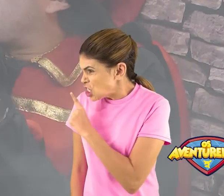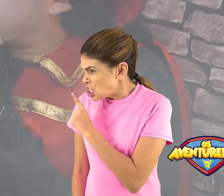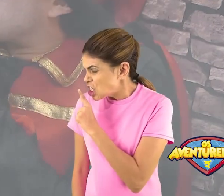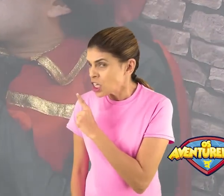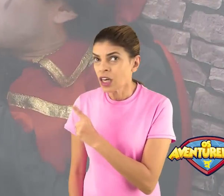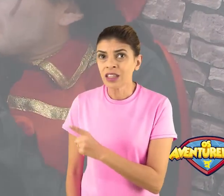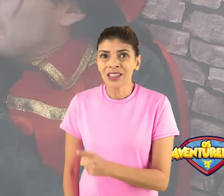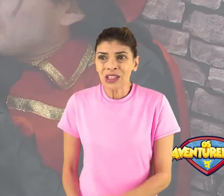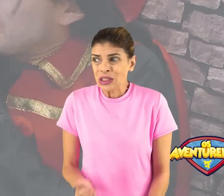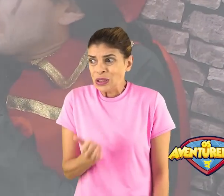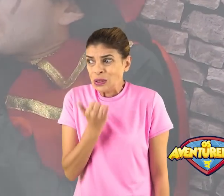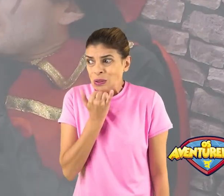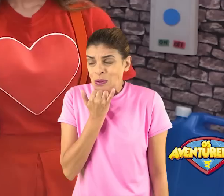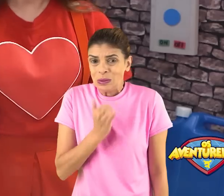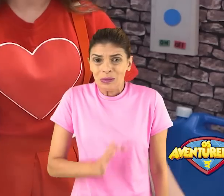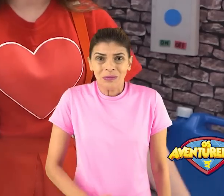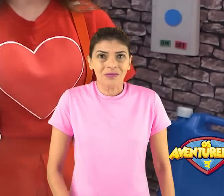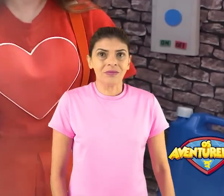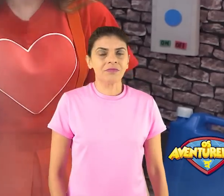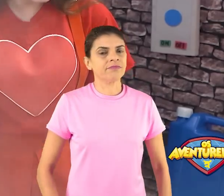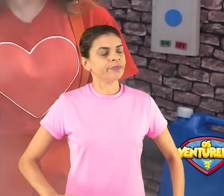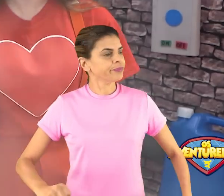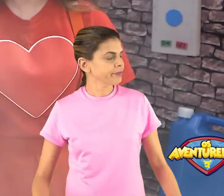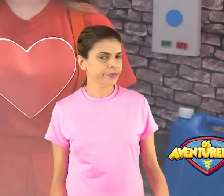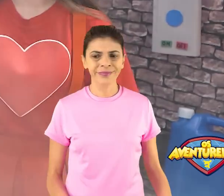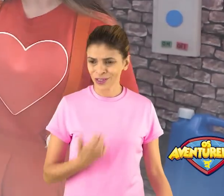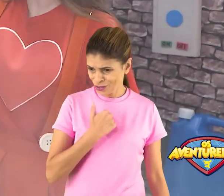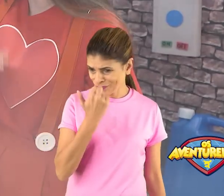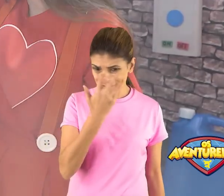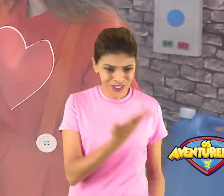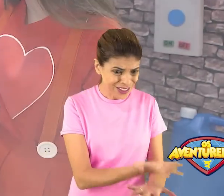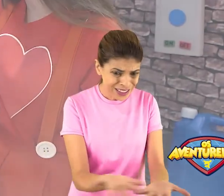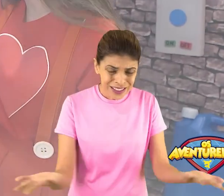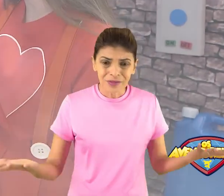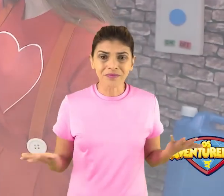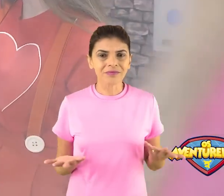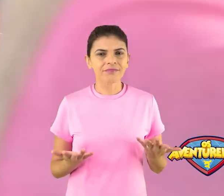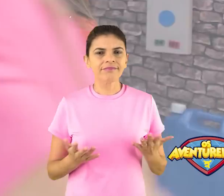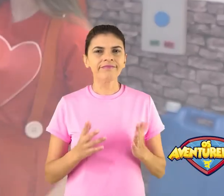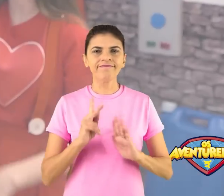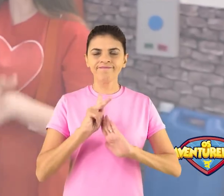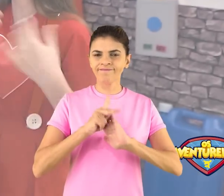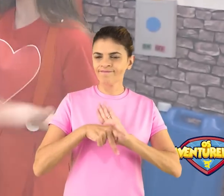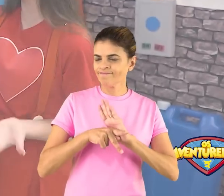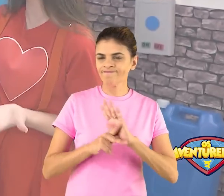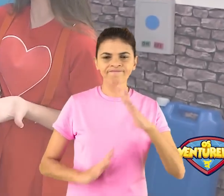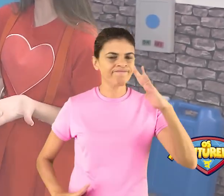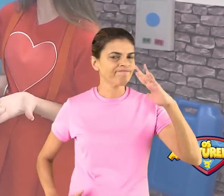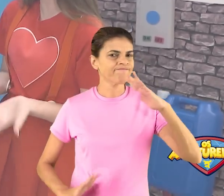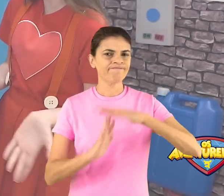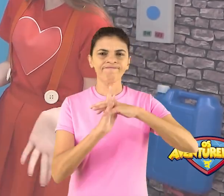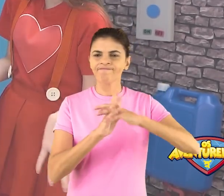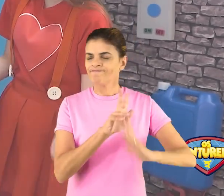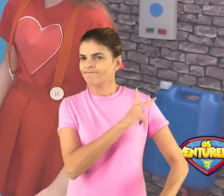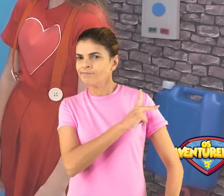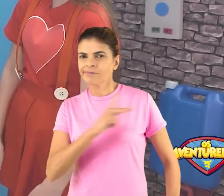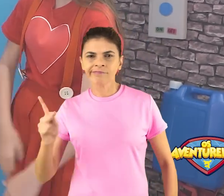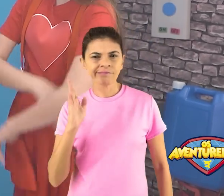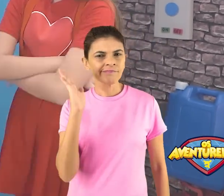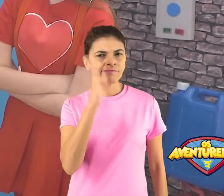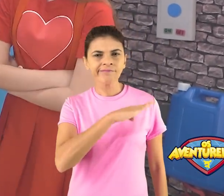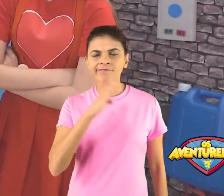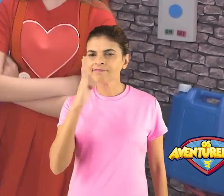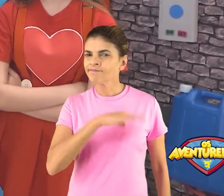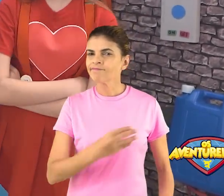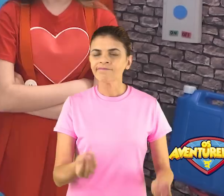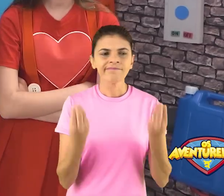Desculpa Olha, eu já vi de tudo Mas esse plano dos vilãs Atrapassou todos os limites da criatividade